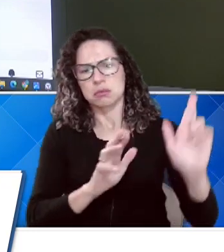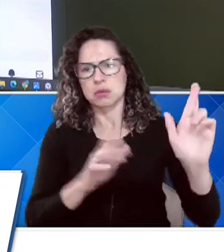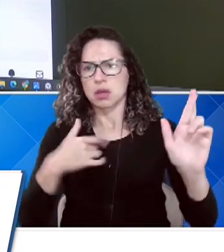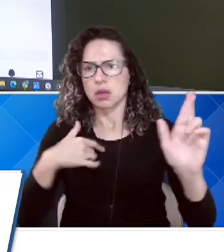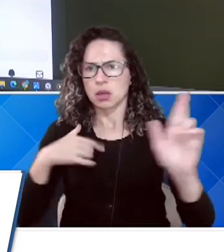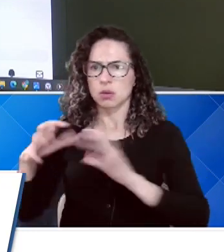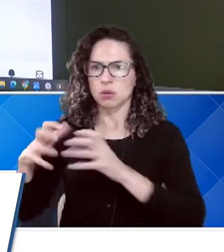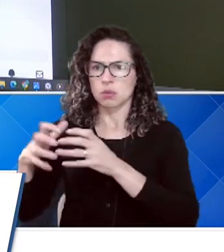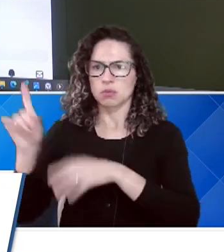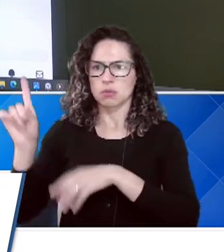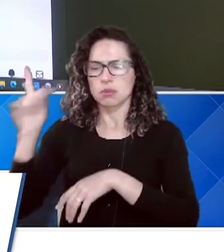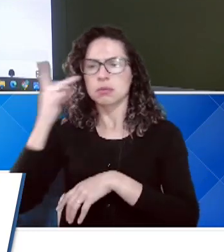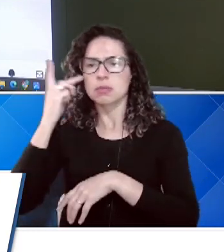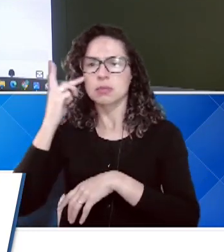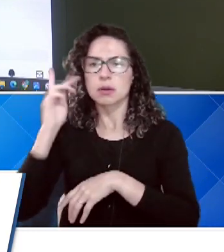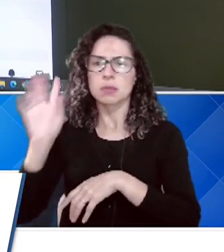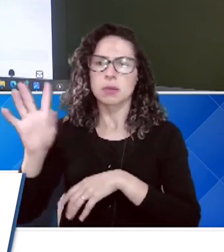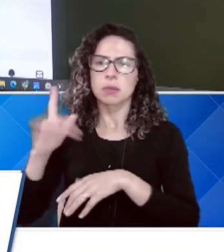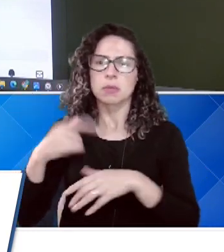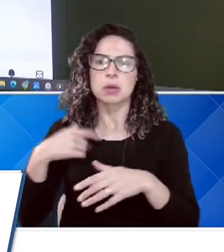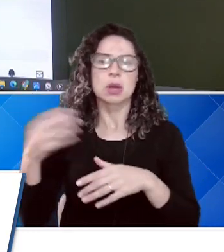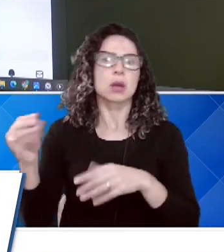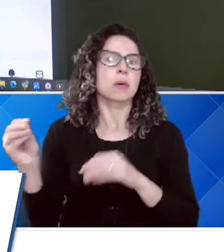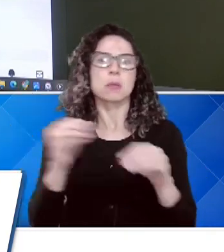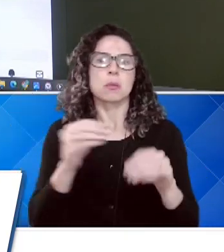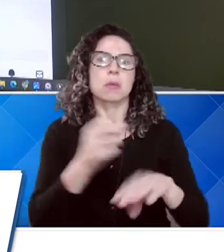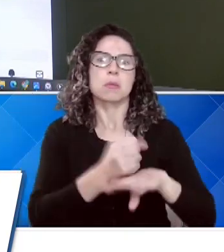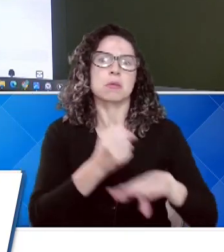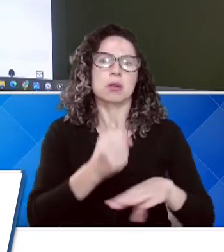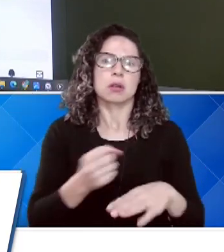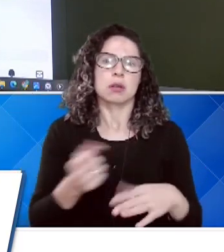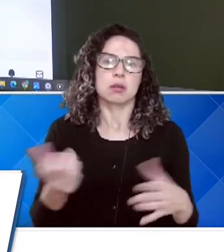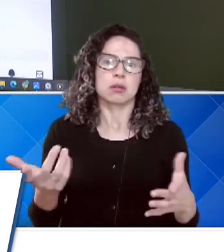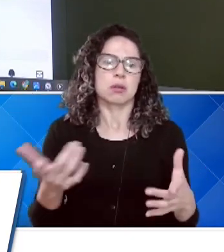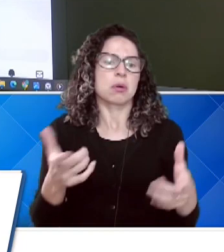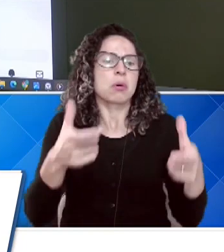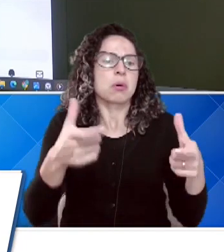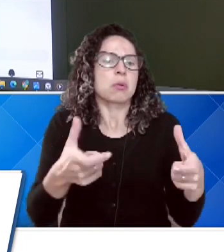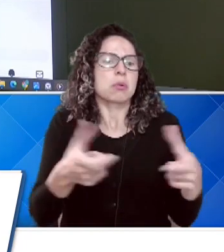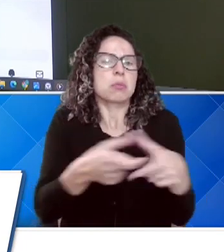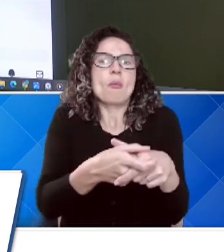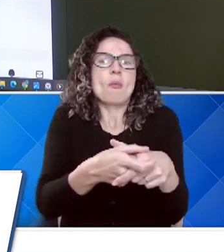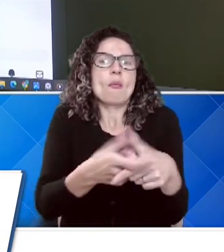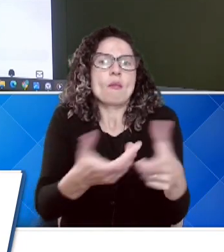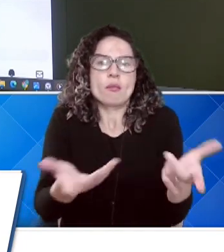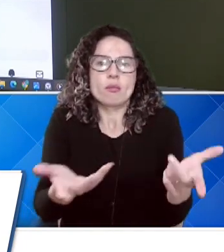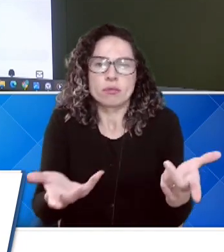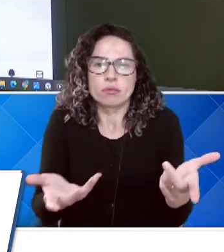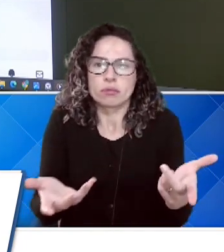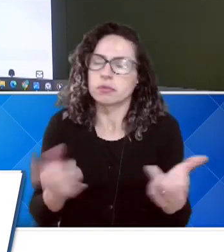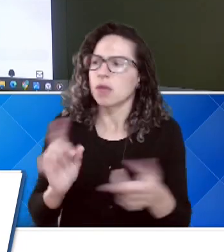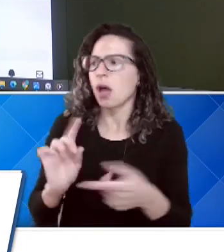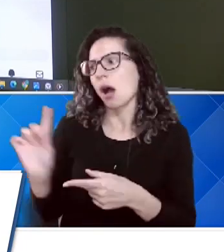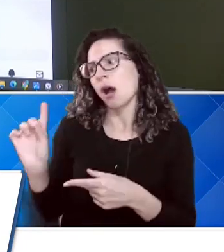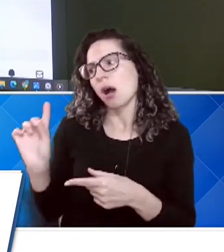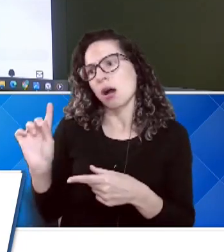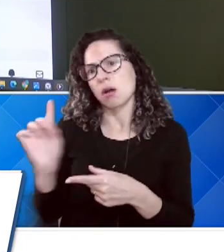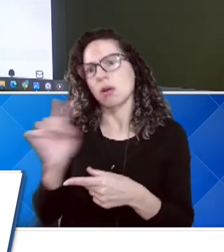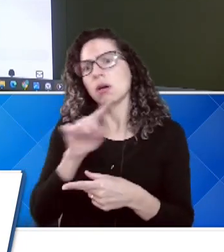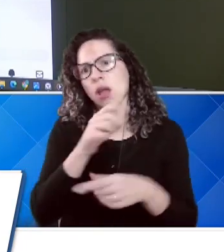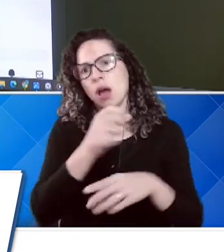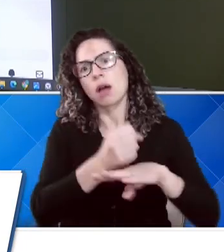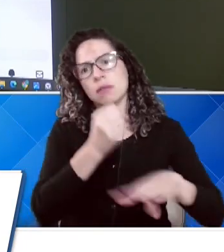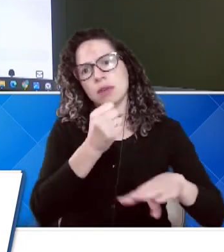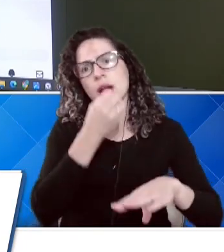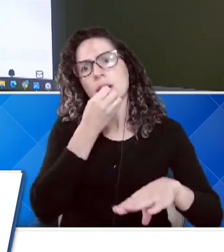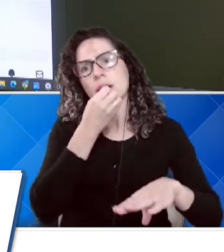Paulo. Imagina, vou vir pra Franca. É. Puta lugar de merda, começa por aí. Não, porra. Lá é bom, pô.